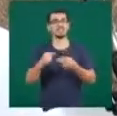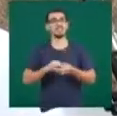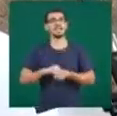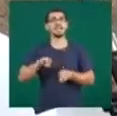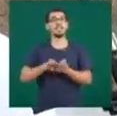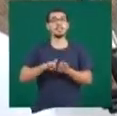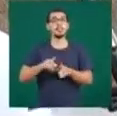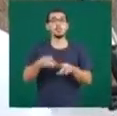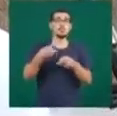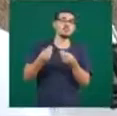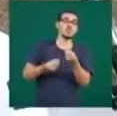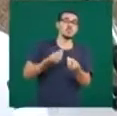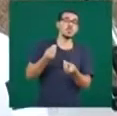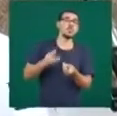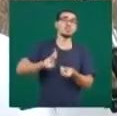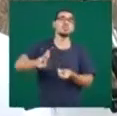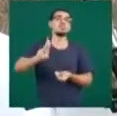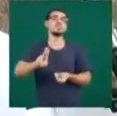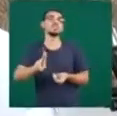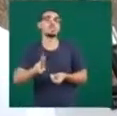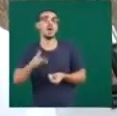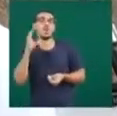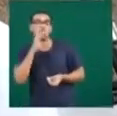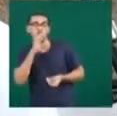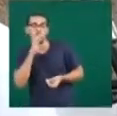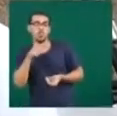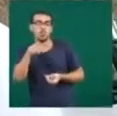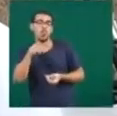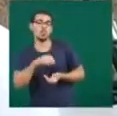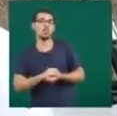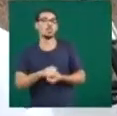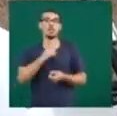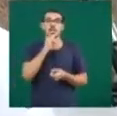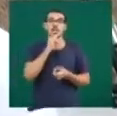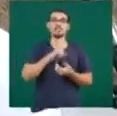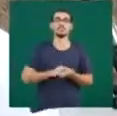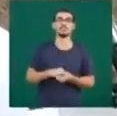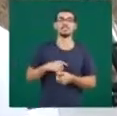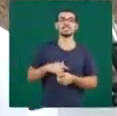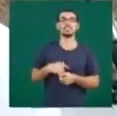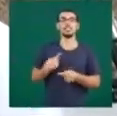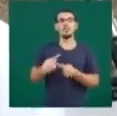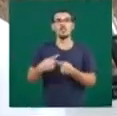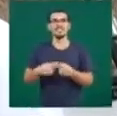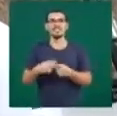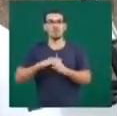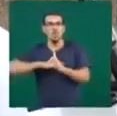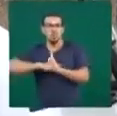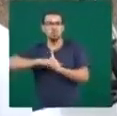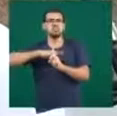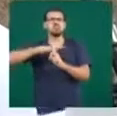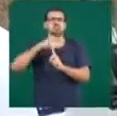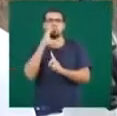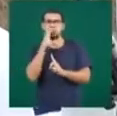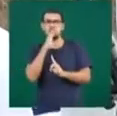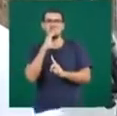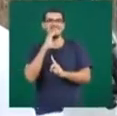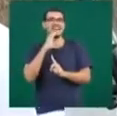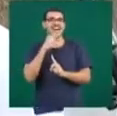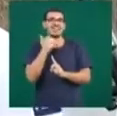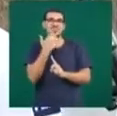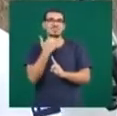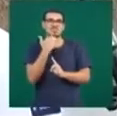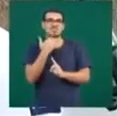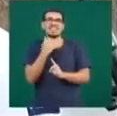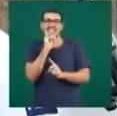pode ser aproveitado esse calor que nós estamos retirando do módulo, pois as altas temperaturas prejudicam a geração de energia no módulo. Então, a gente o que